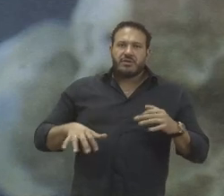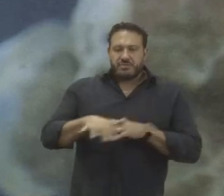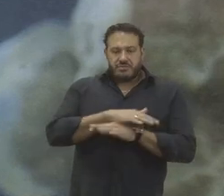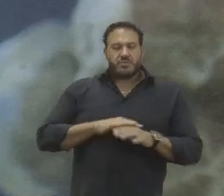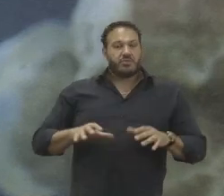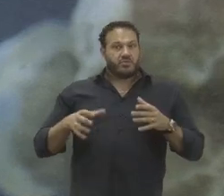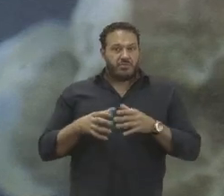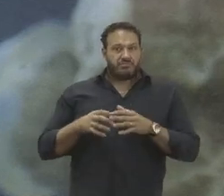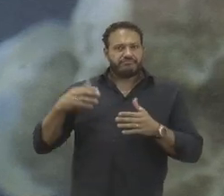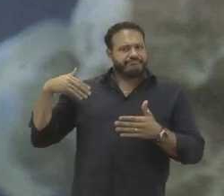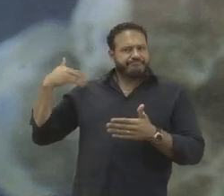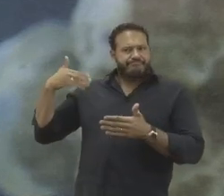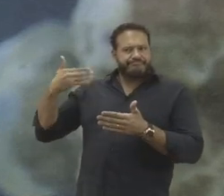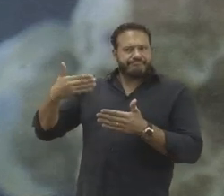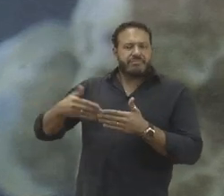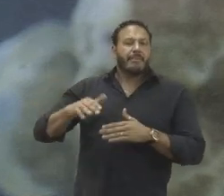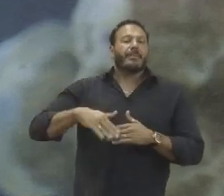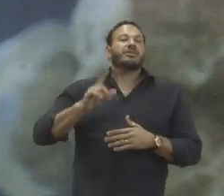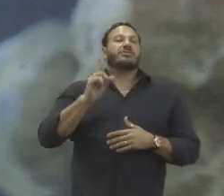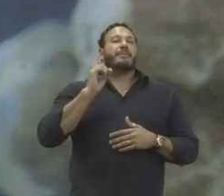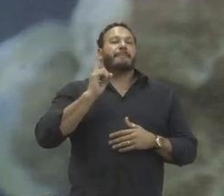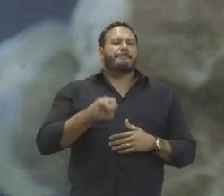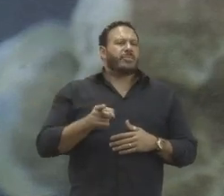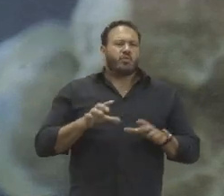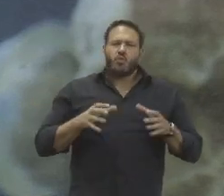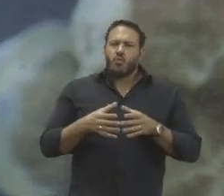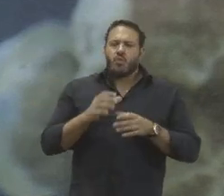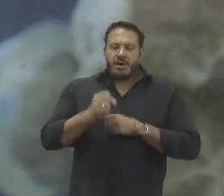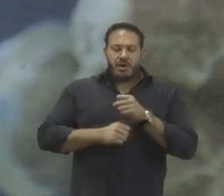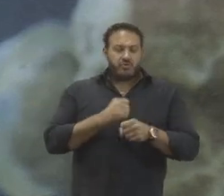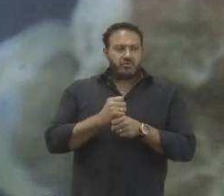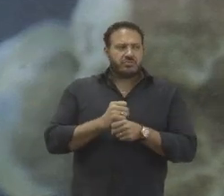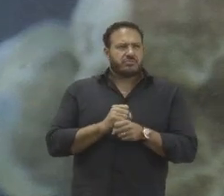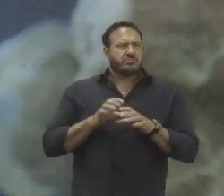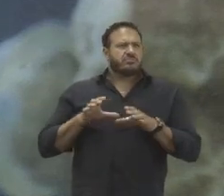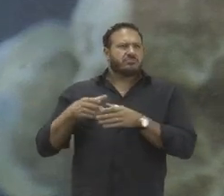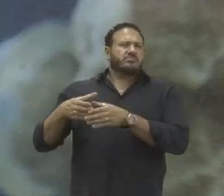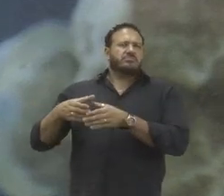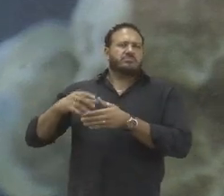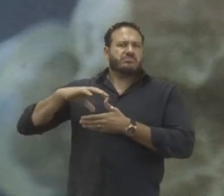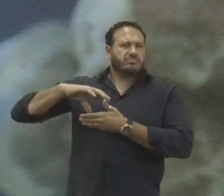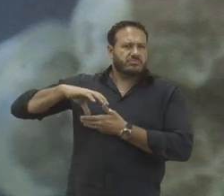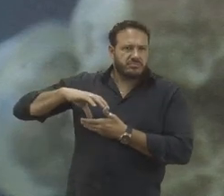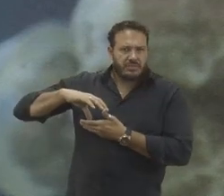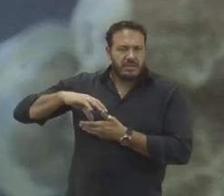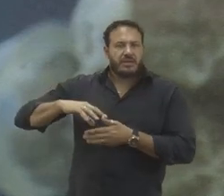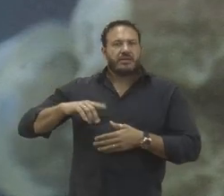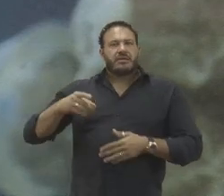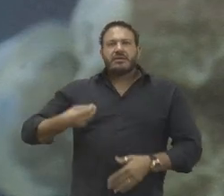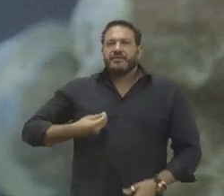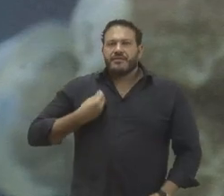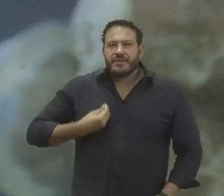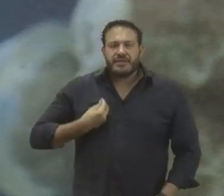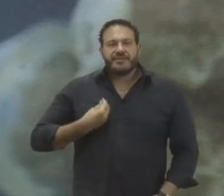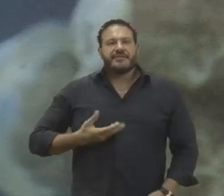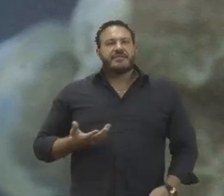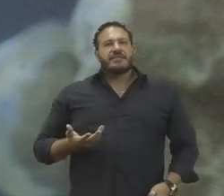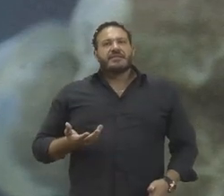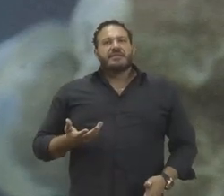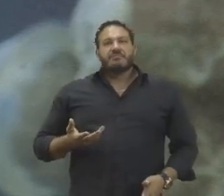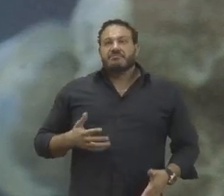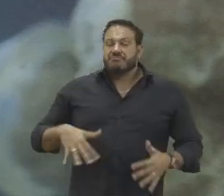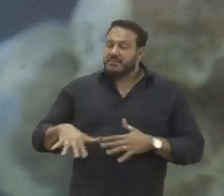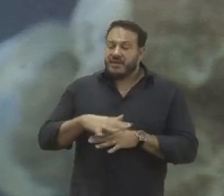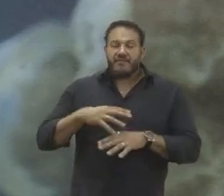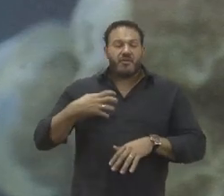que ao longo de mais de 1000 anos se isolou nessa região e e vive eh da